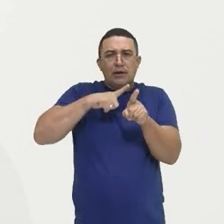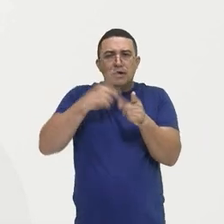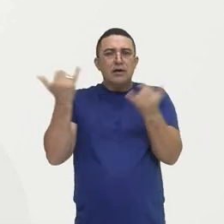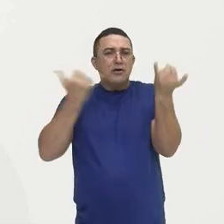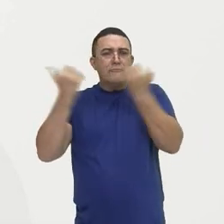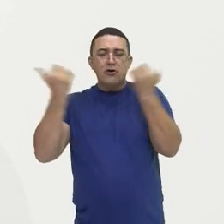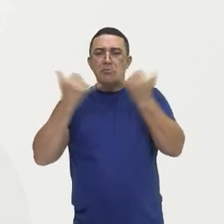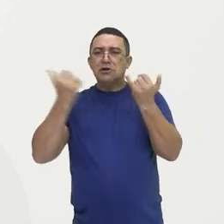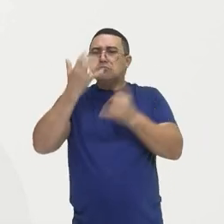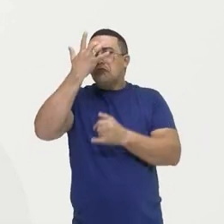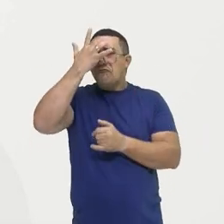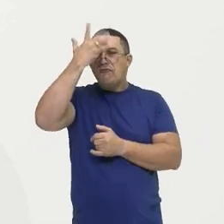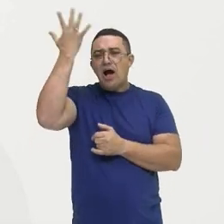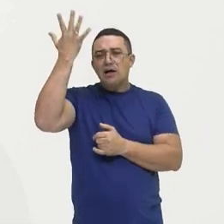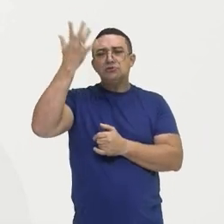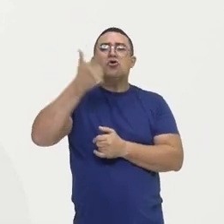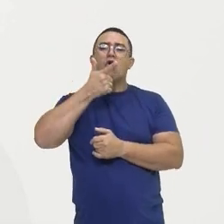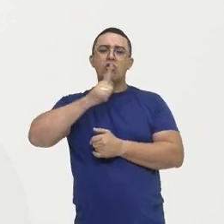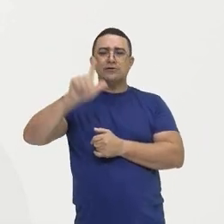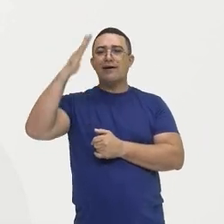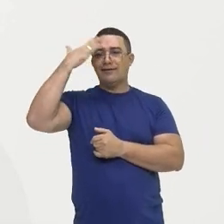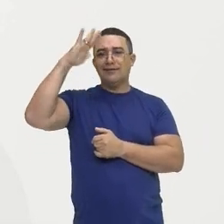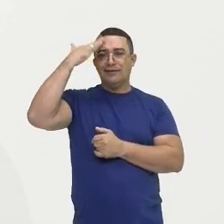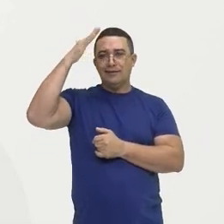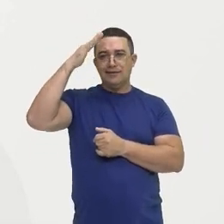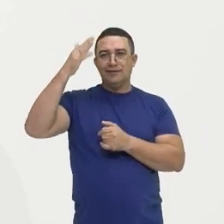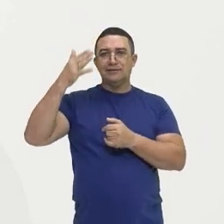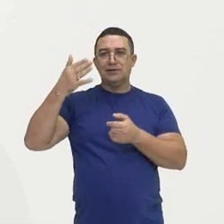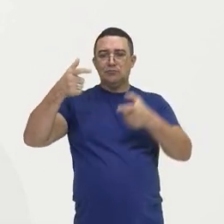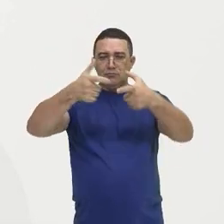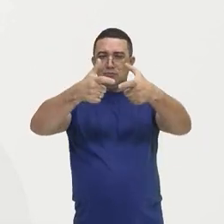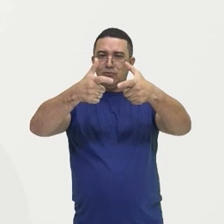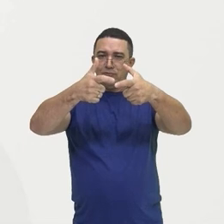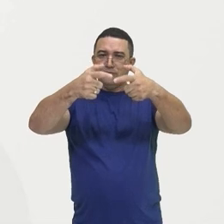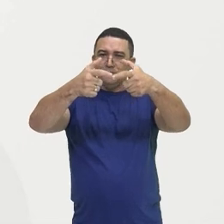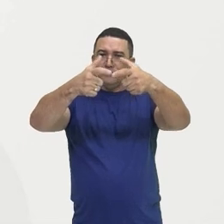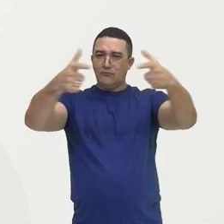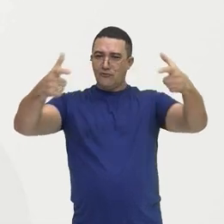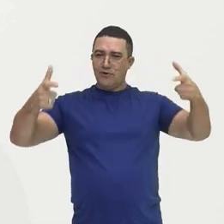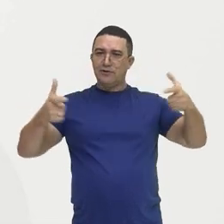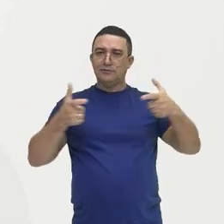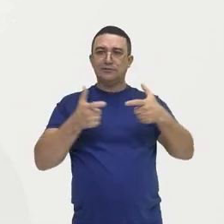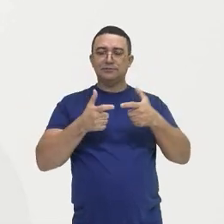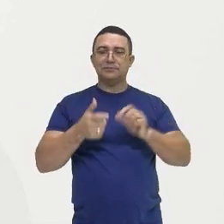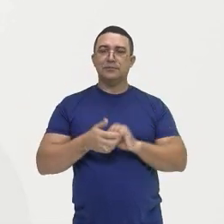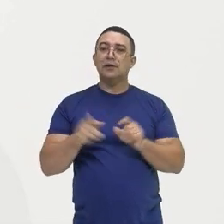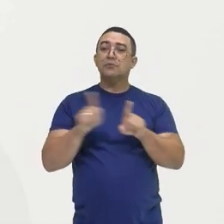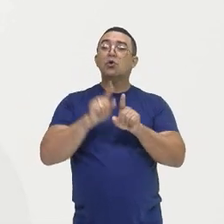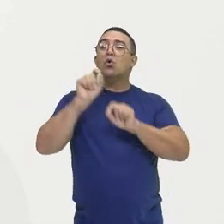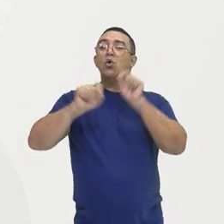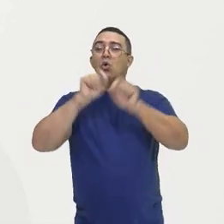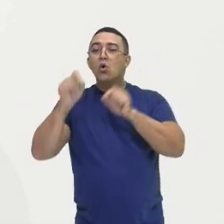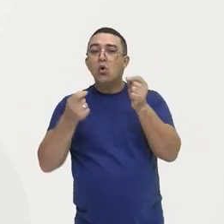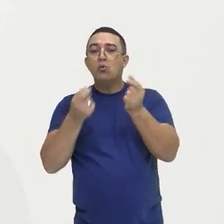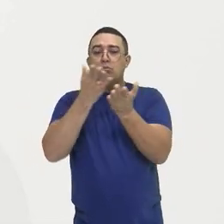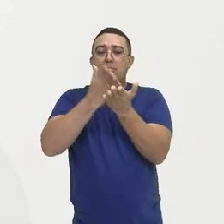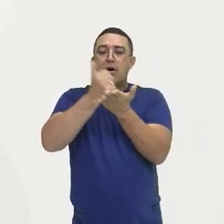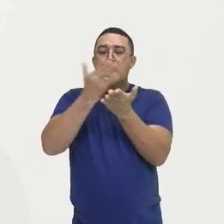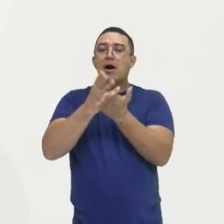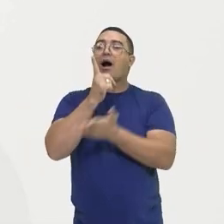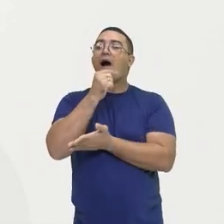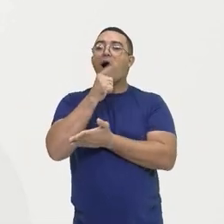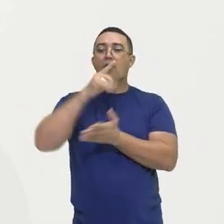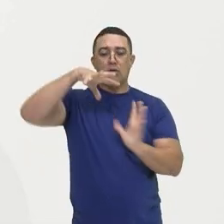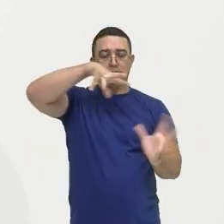né, nesse tipo de gráfico. Aí eu coloquei para vocês a distribuição de água no mundo. Só um detalhe no gráfico de